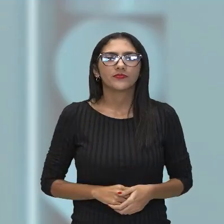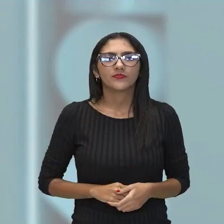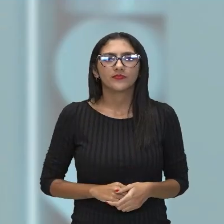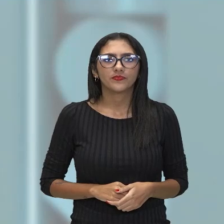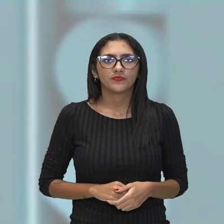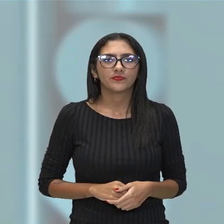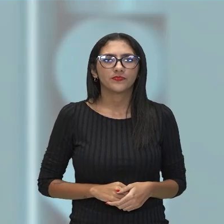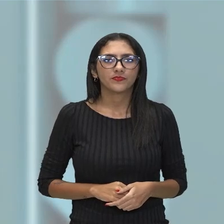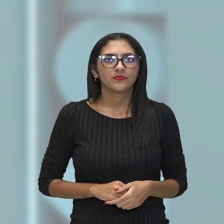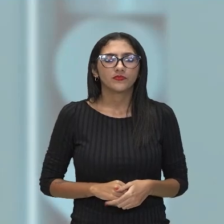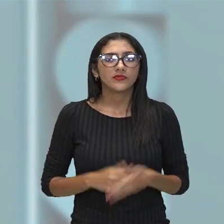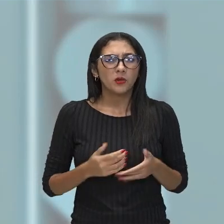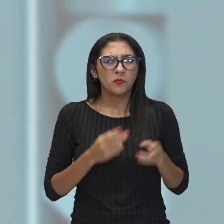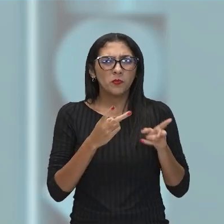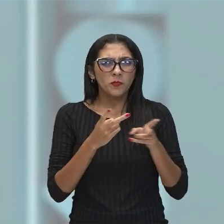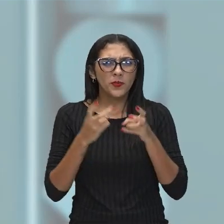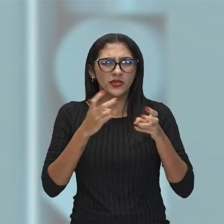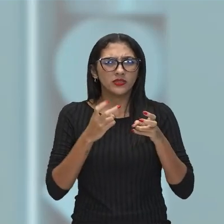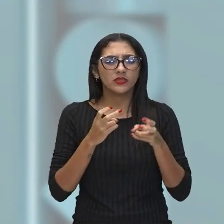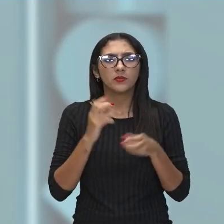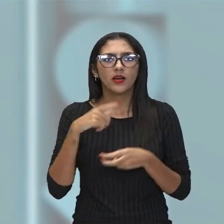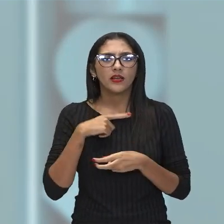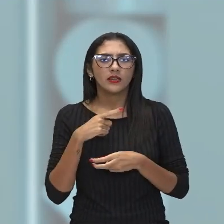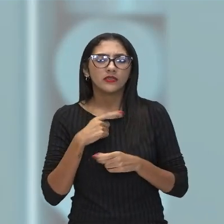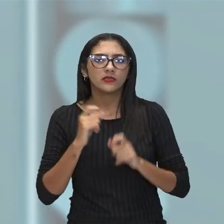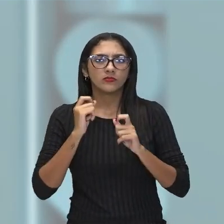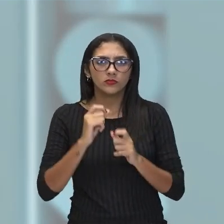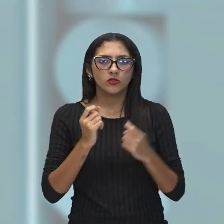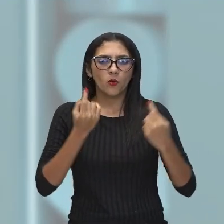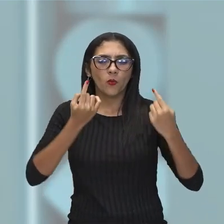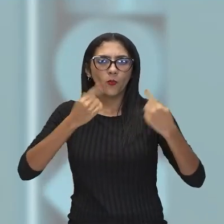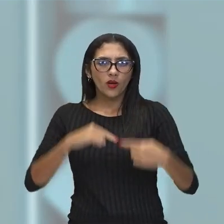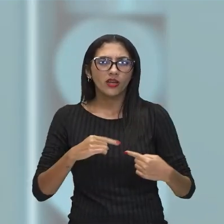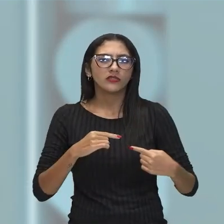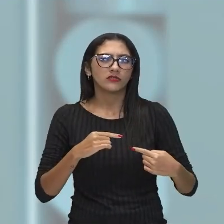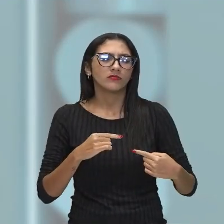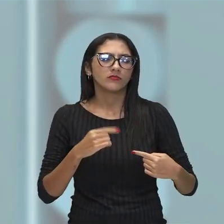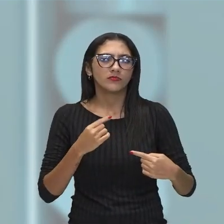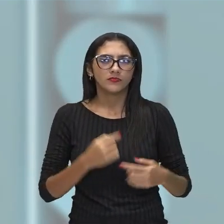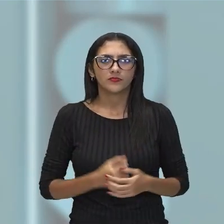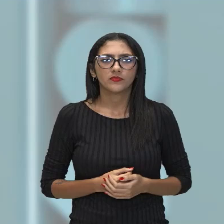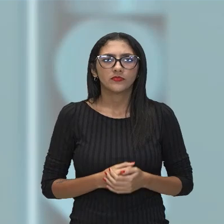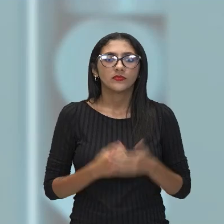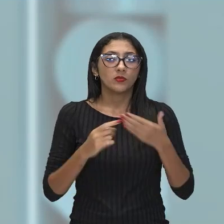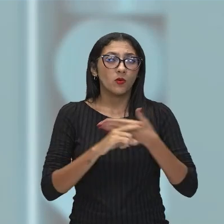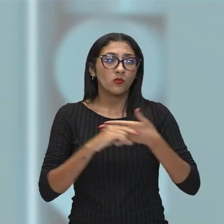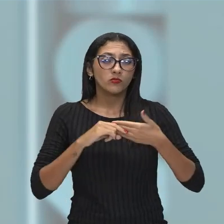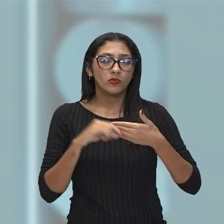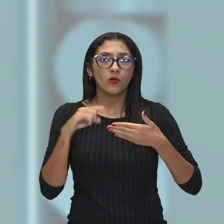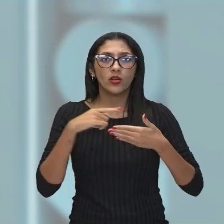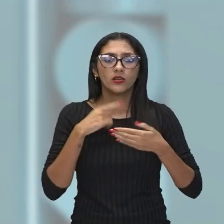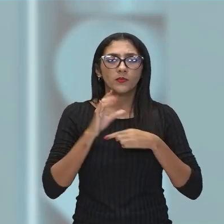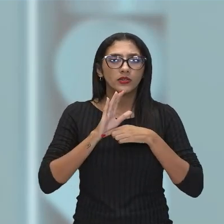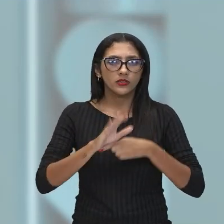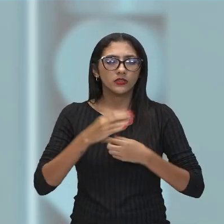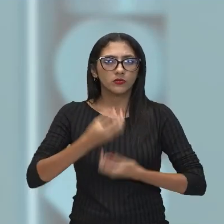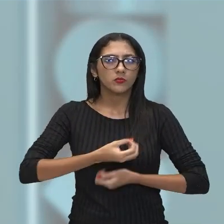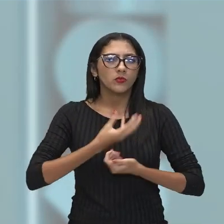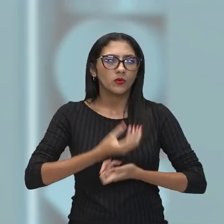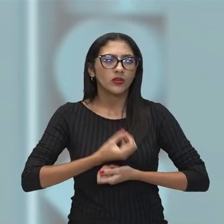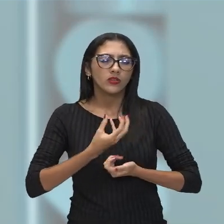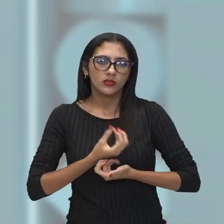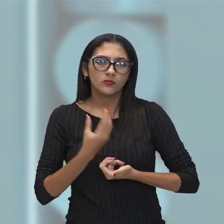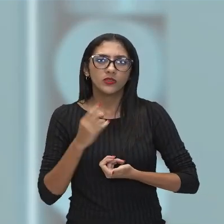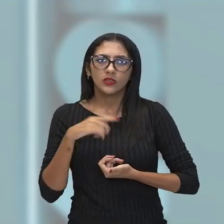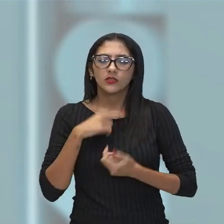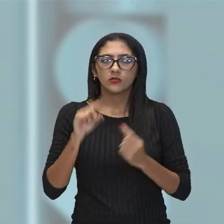poema aí que vai servir como uma arma de combate. Então esse poema, o autor coloca a sua produção poética a esse